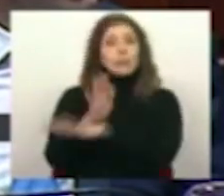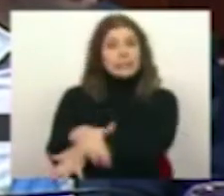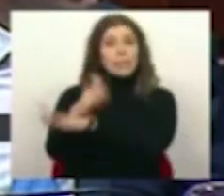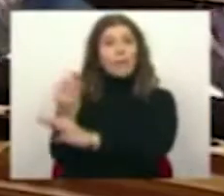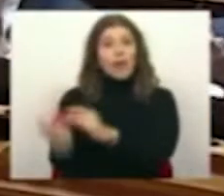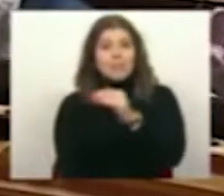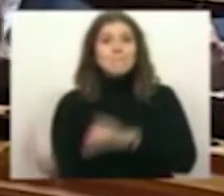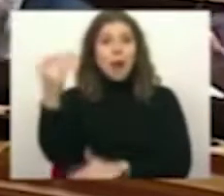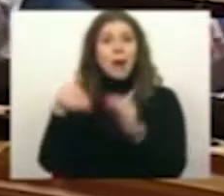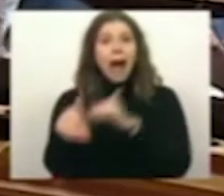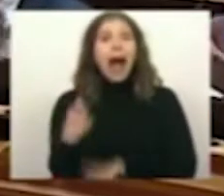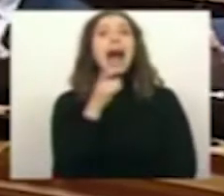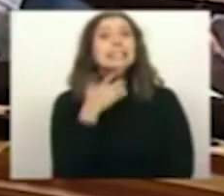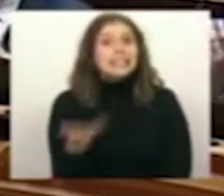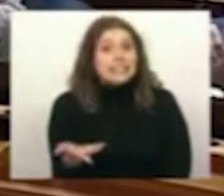ia aumentar.